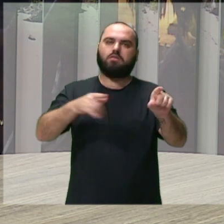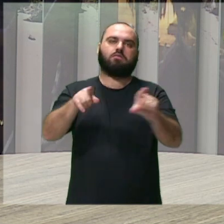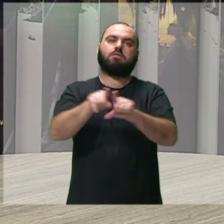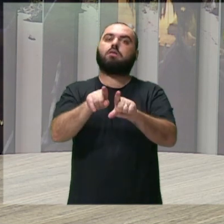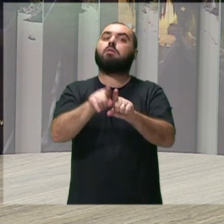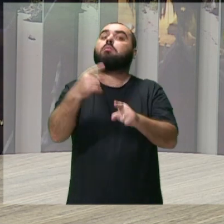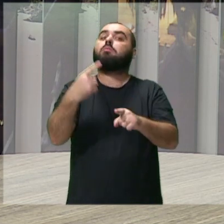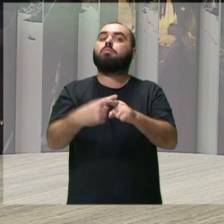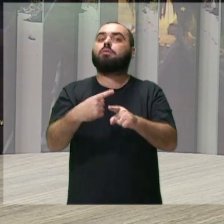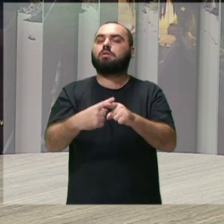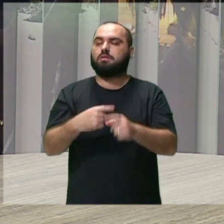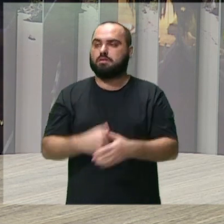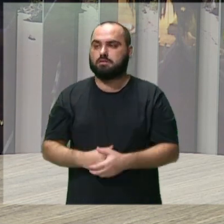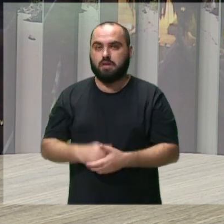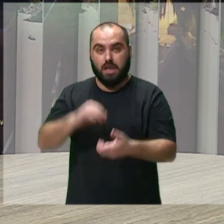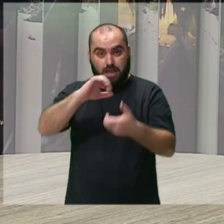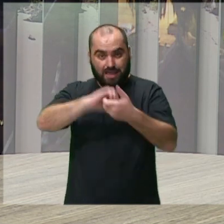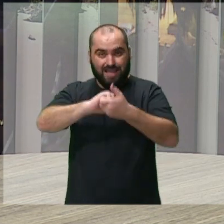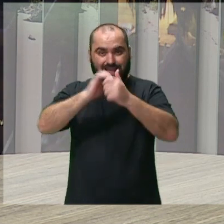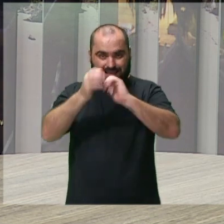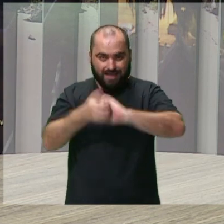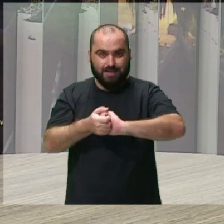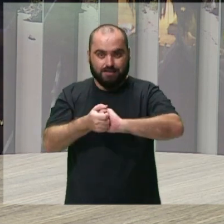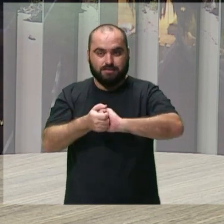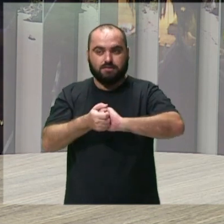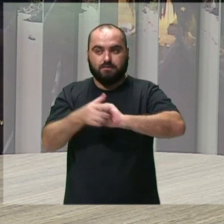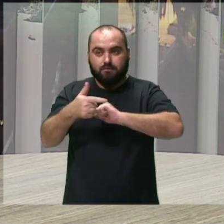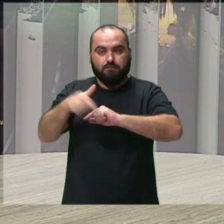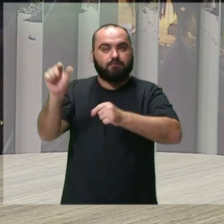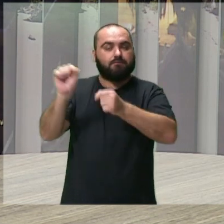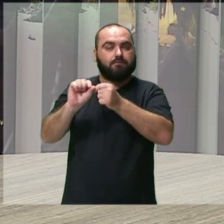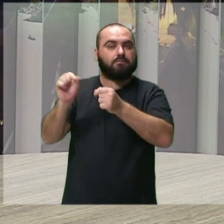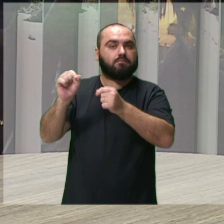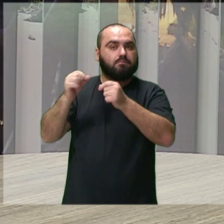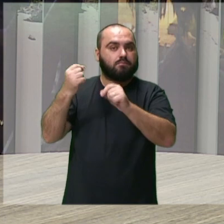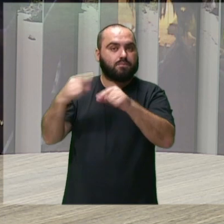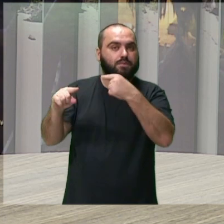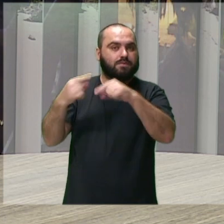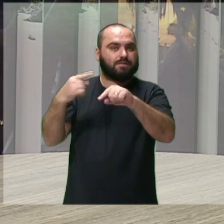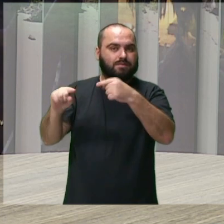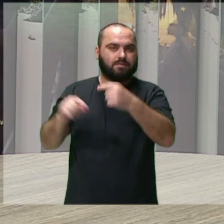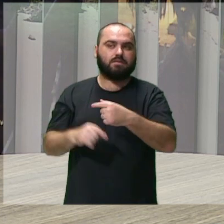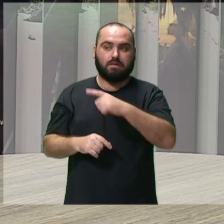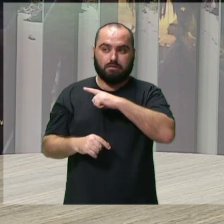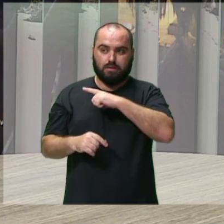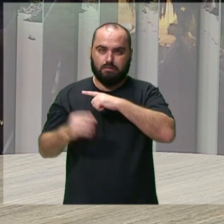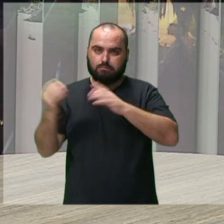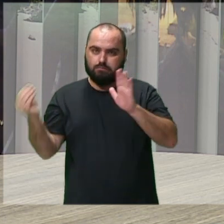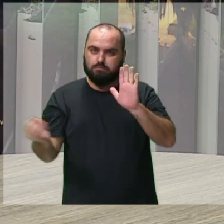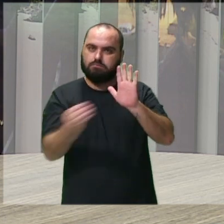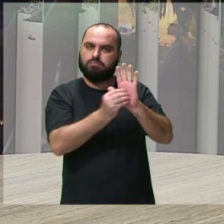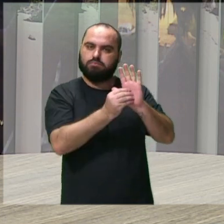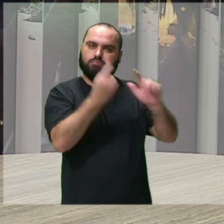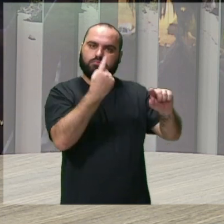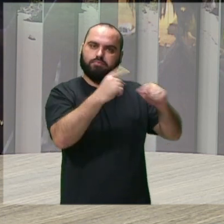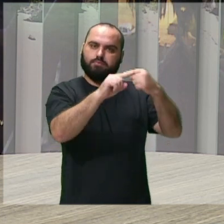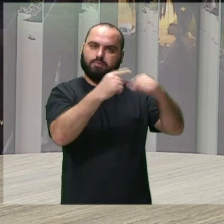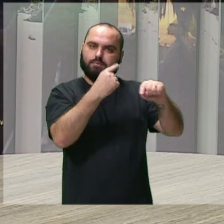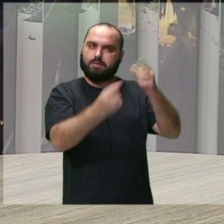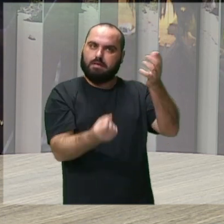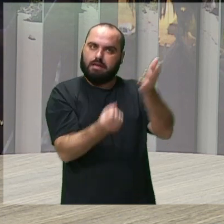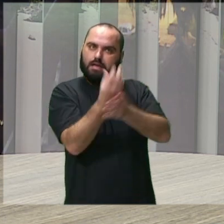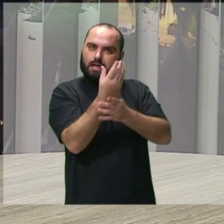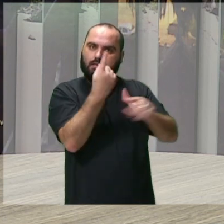gente pode fazer um paralelo com a música. Onde eu tenho uma composição musical, e eu vou fazer uma